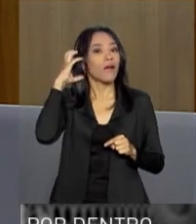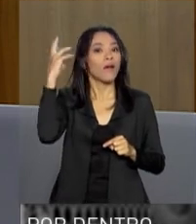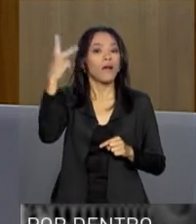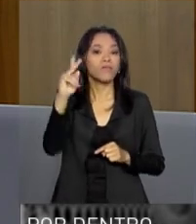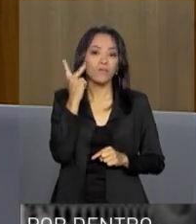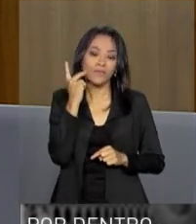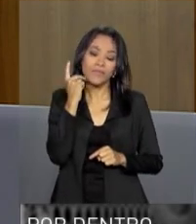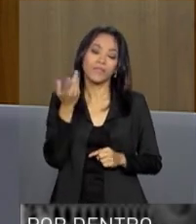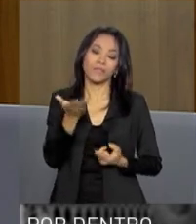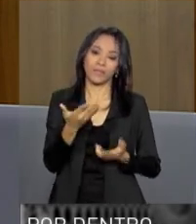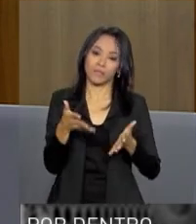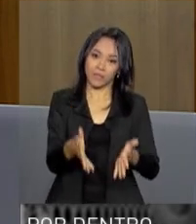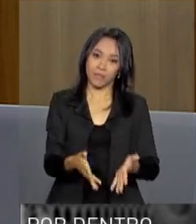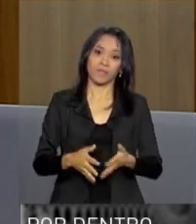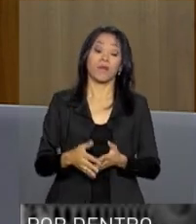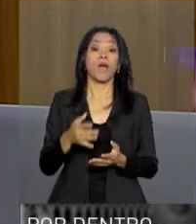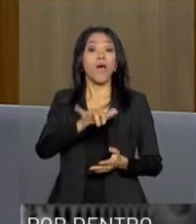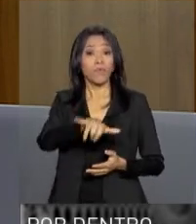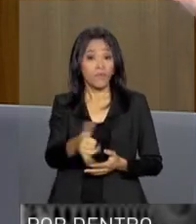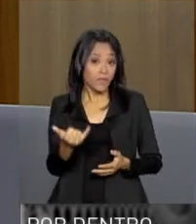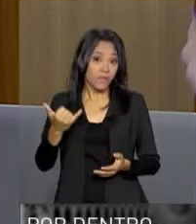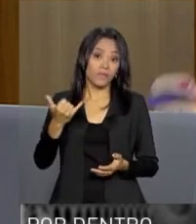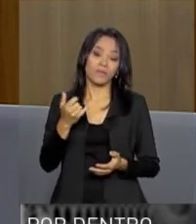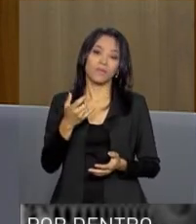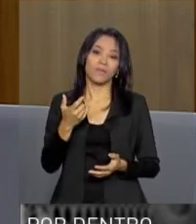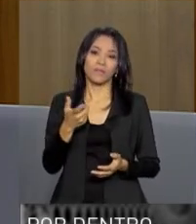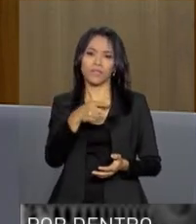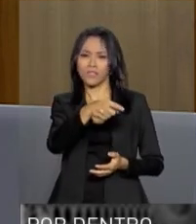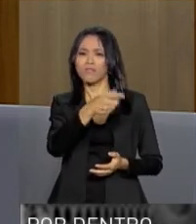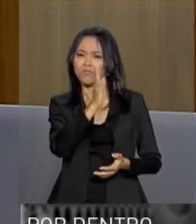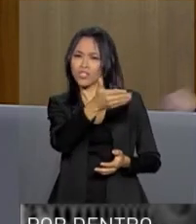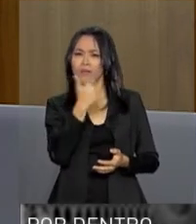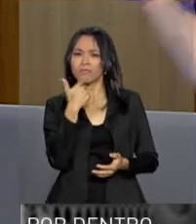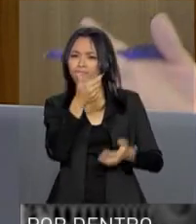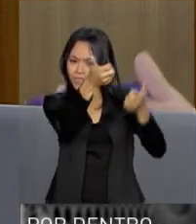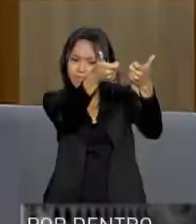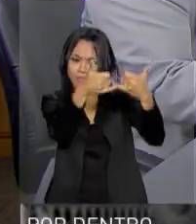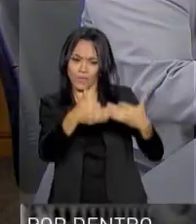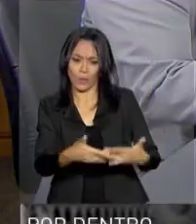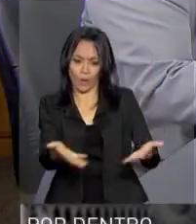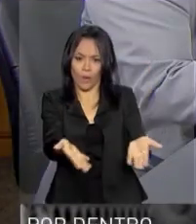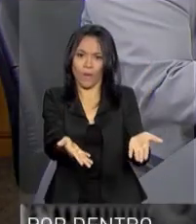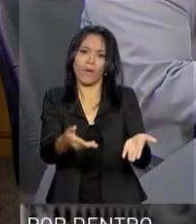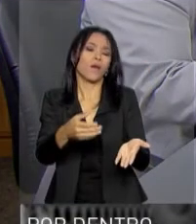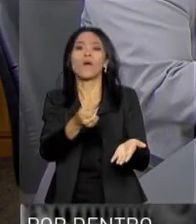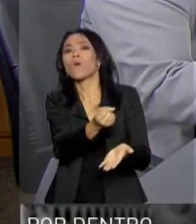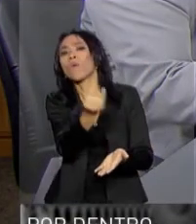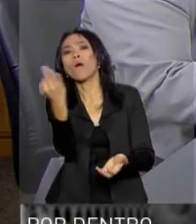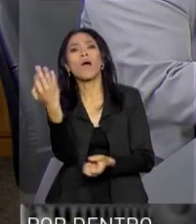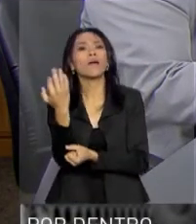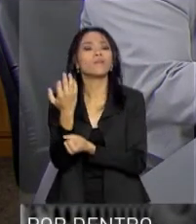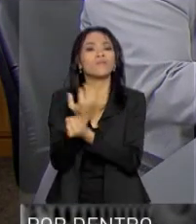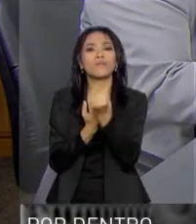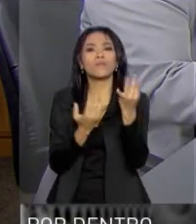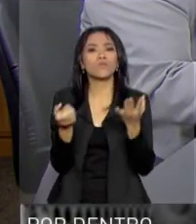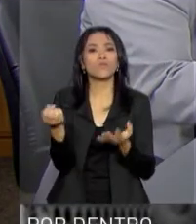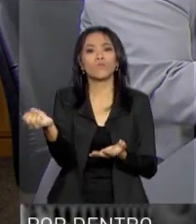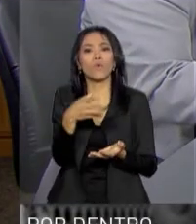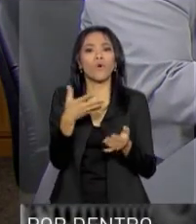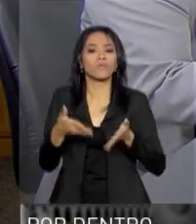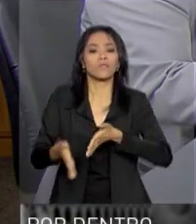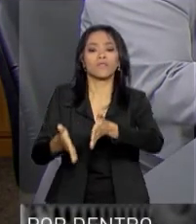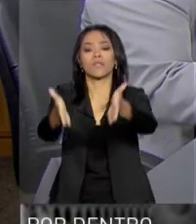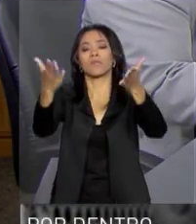ceará a secretária aproveitando a oportunidade diante disso que o senhor acabou de colocar em quais os novos caminhos a serem seguidos pelo